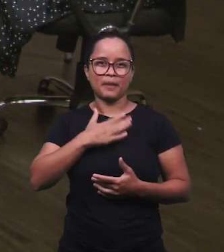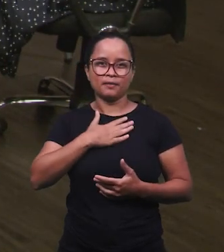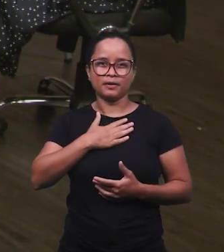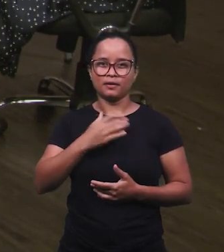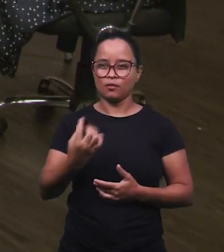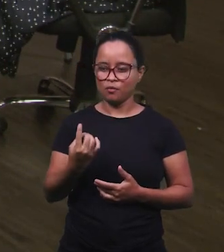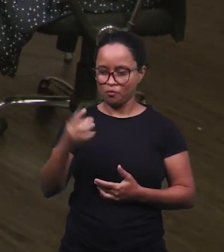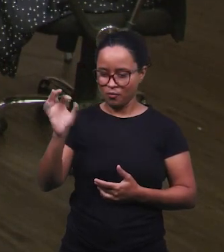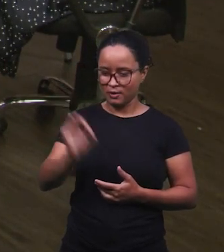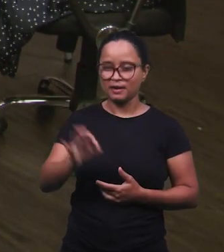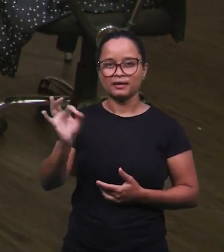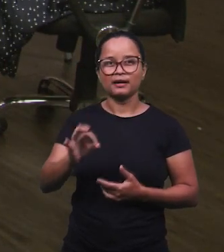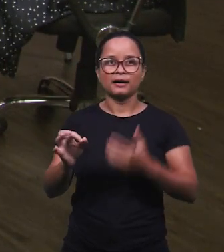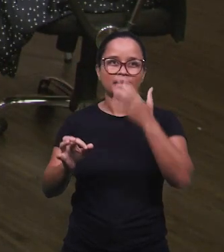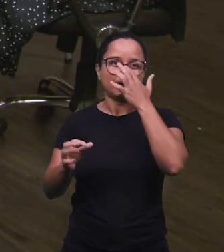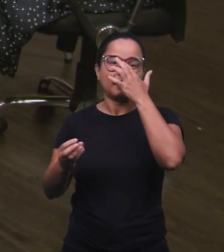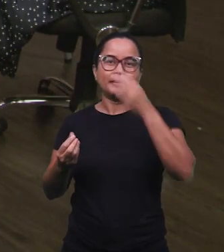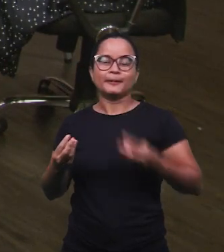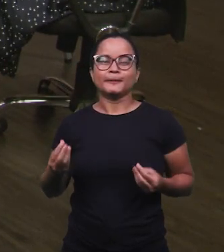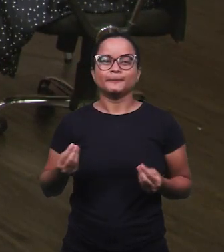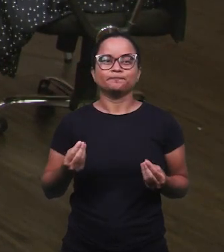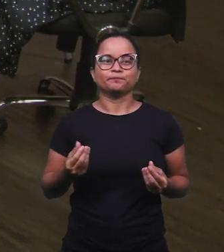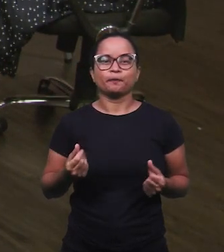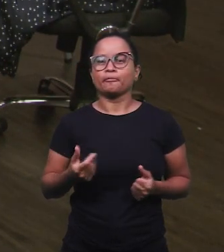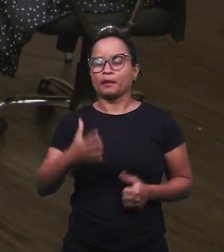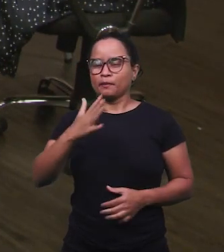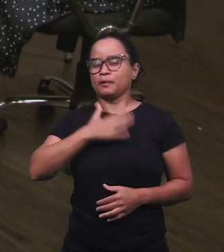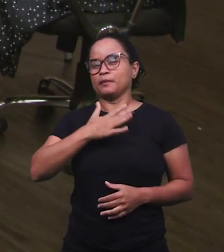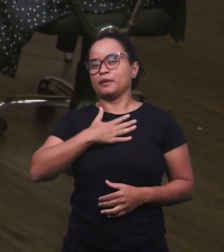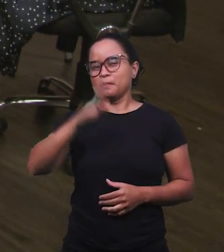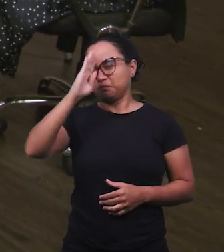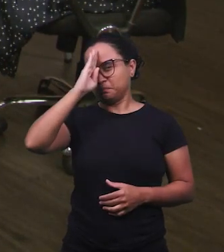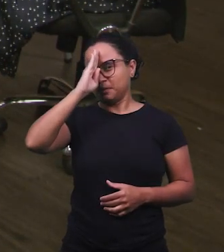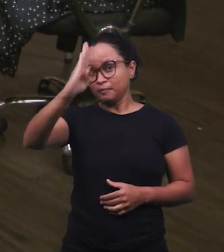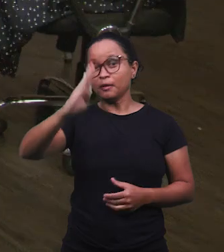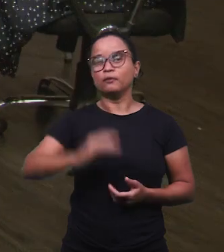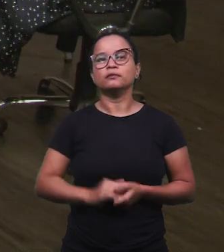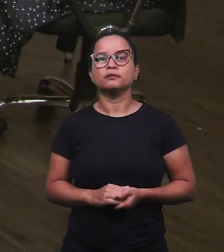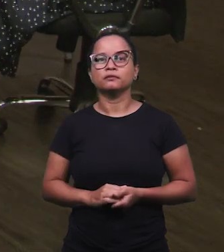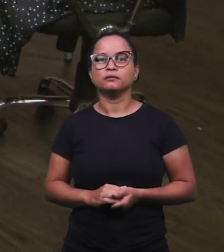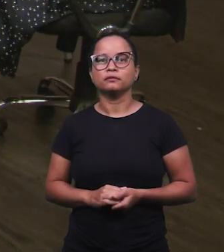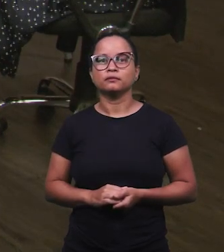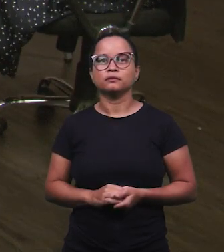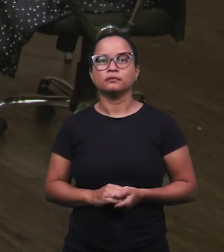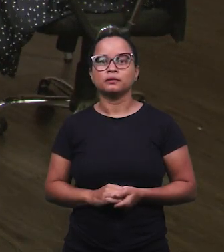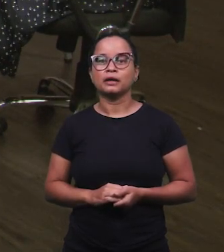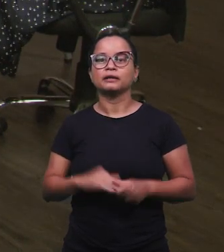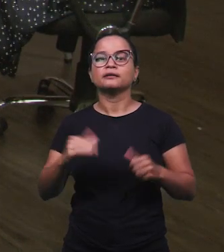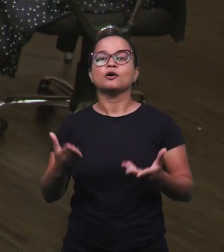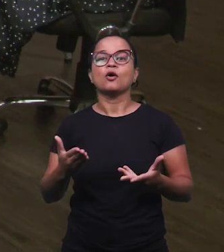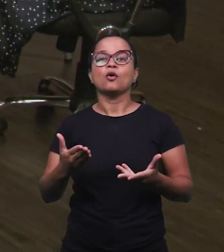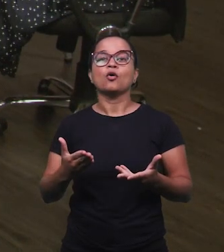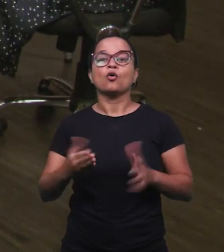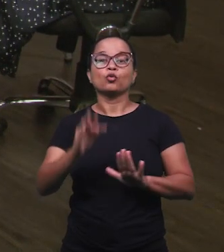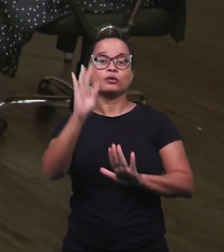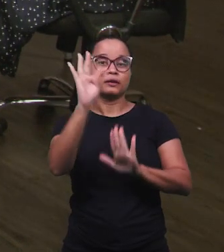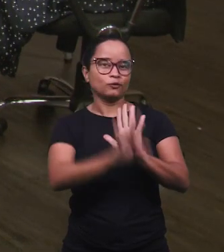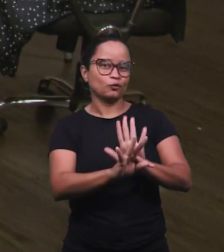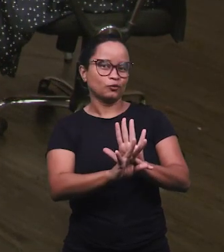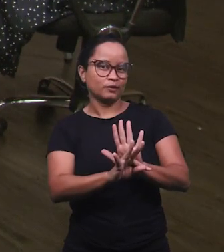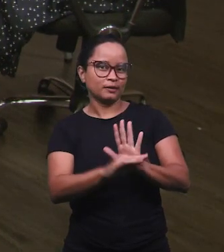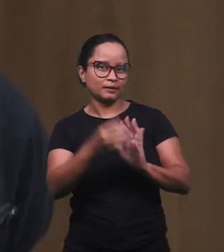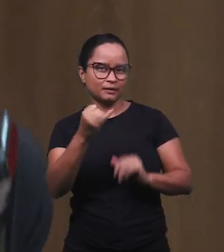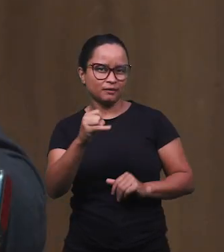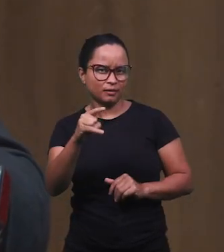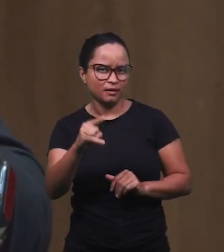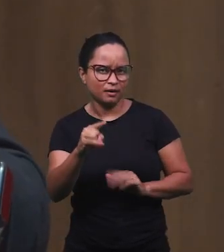falo 1%, eu falo que essa daqui para mim é uma das principais. A palavra escrita, o texto.